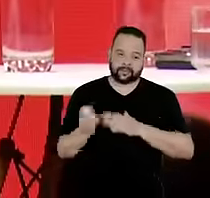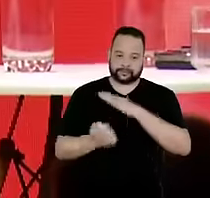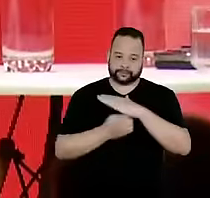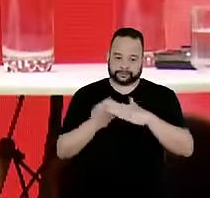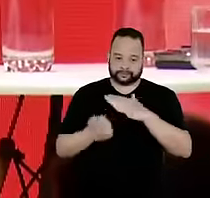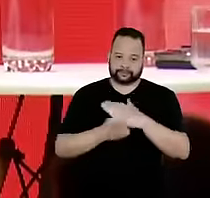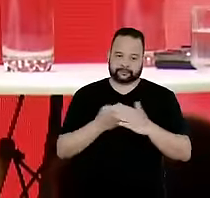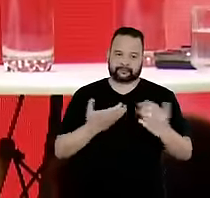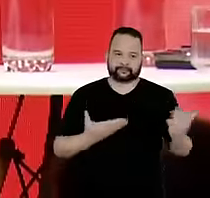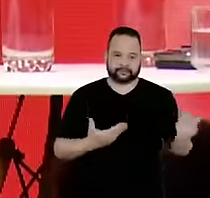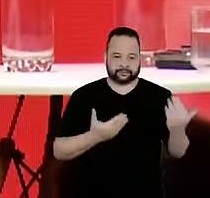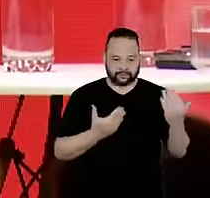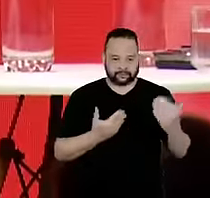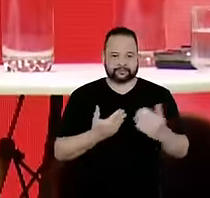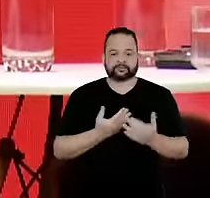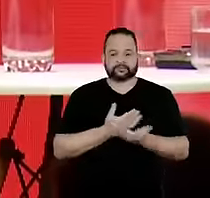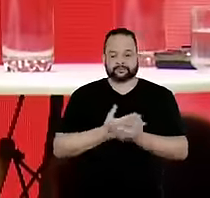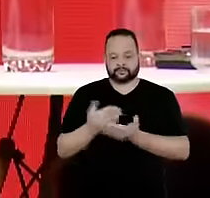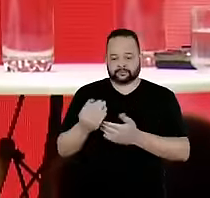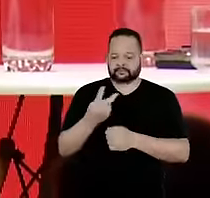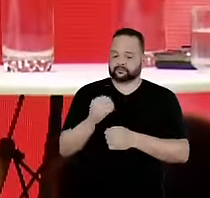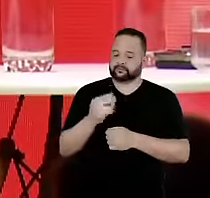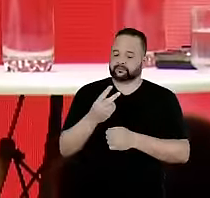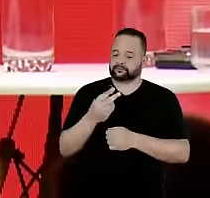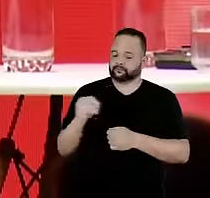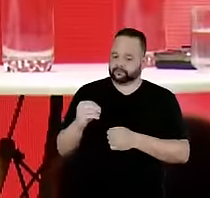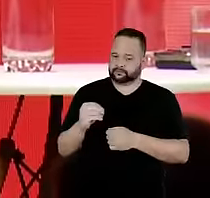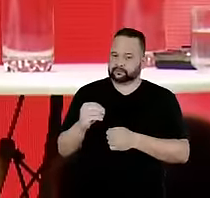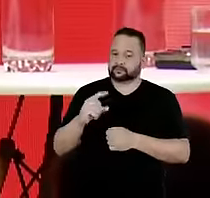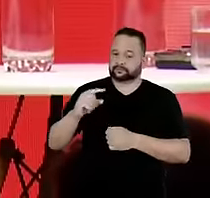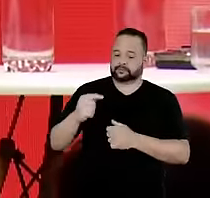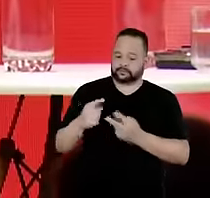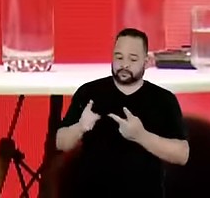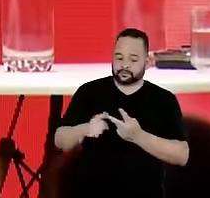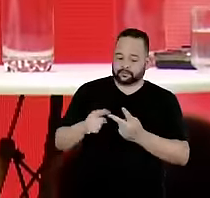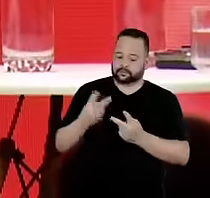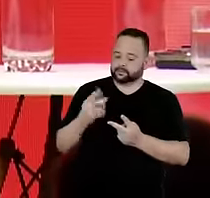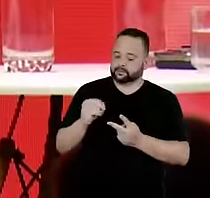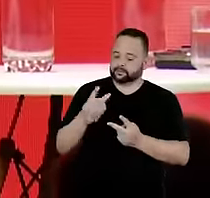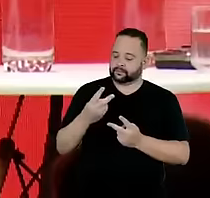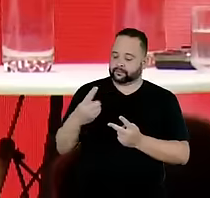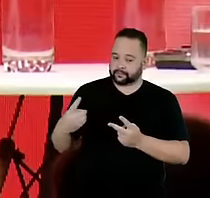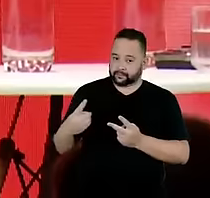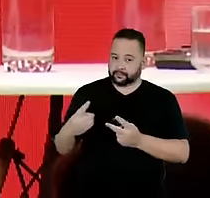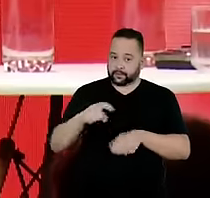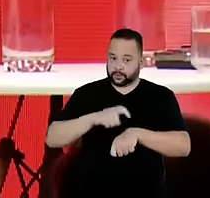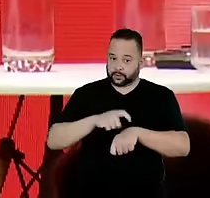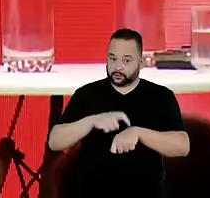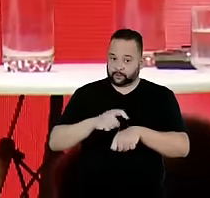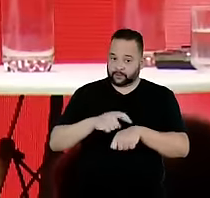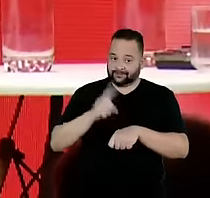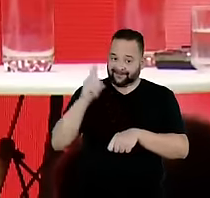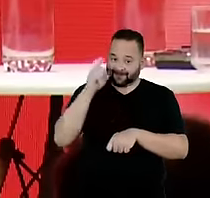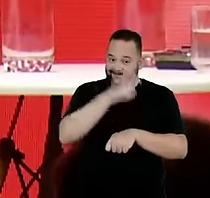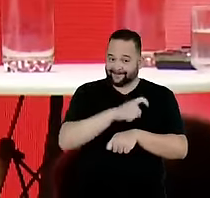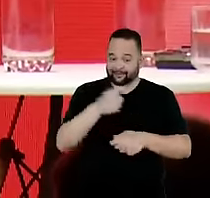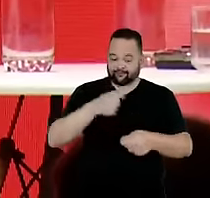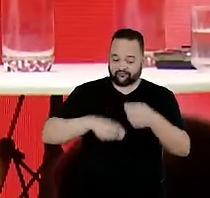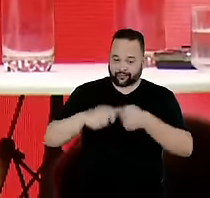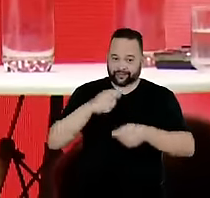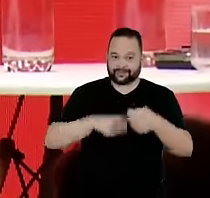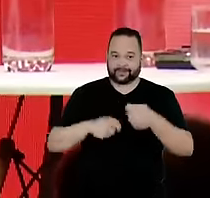2021 num ciclo dos mais difíceis para o mercado financeiro nos últimos 20 a 30 anos e ainda assim vocês conseguiram ter